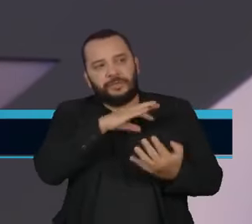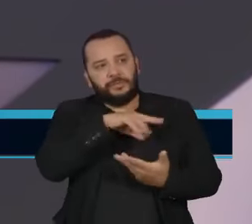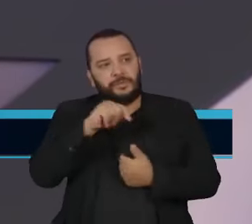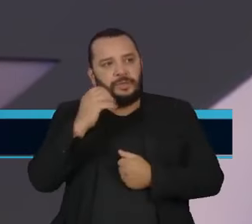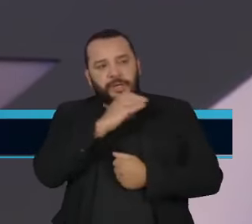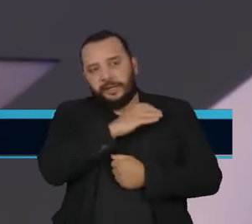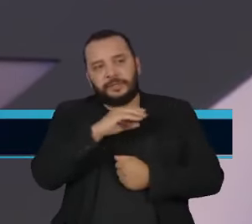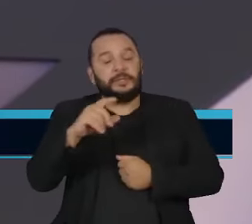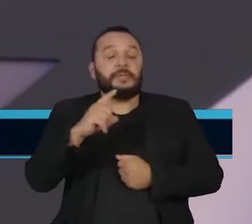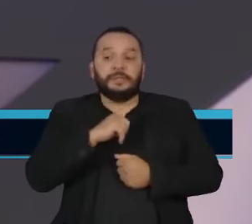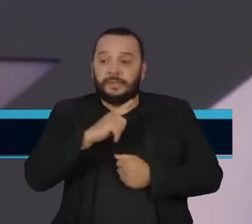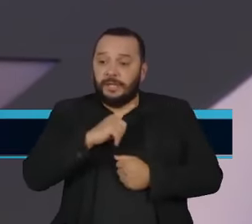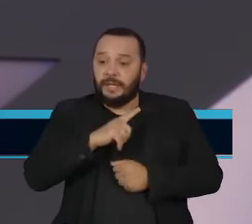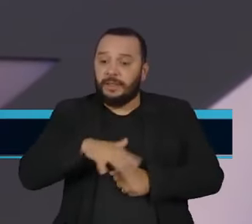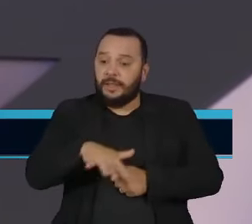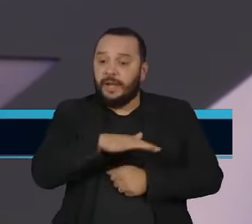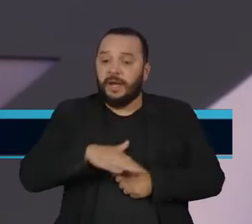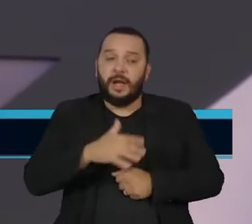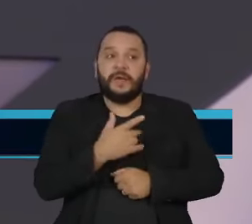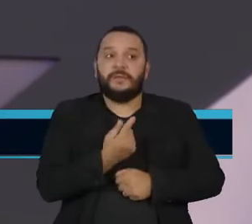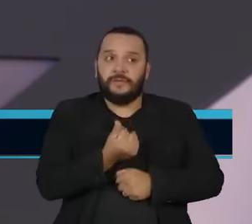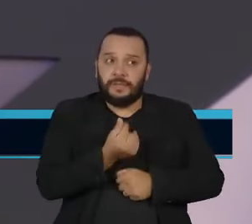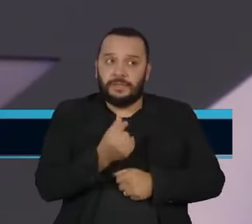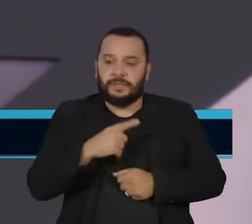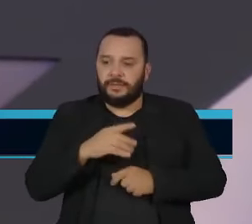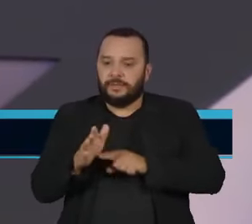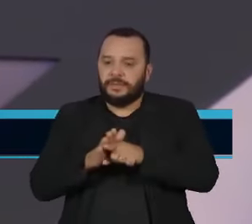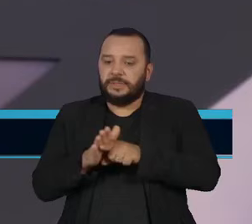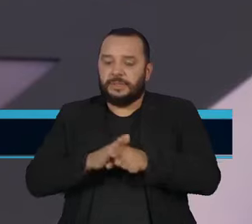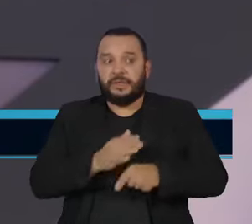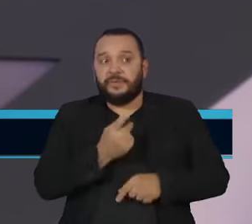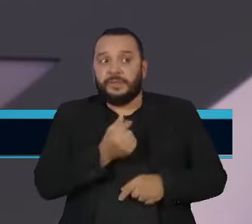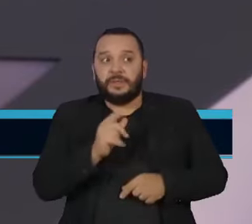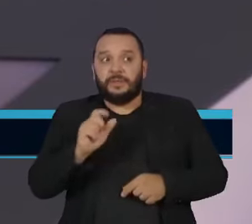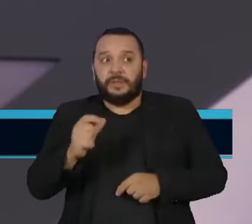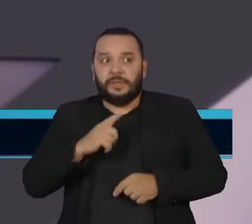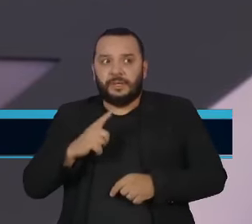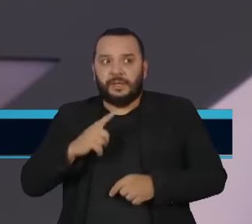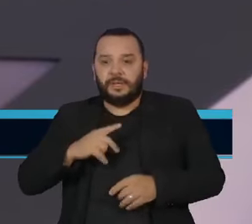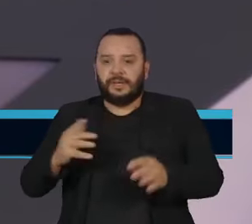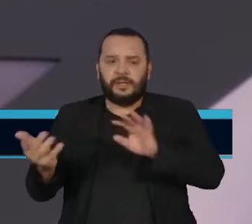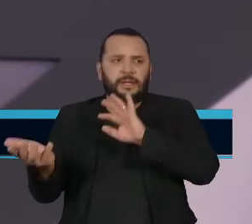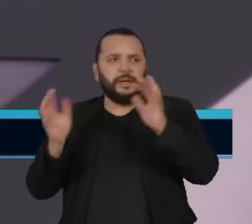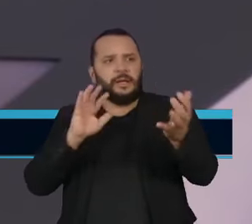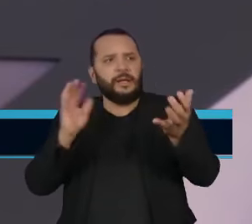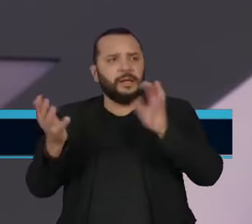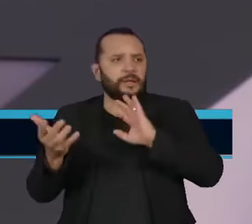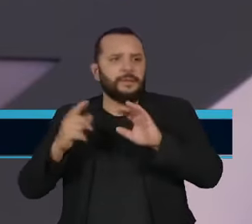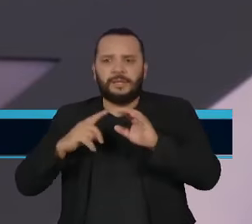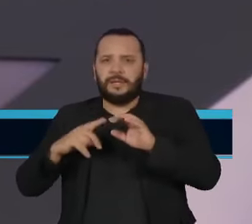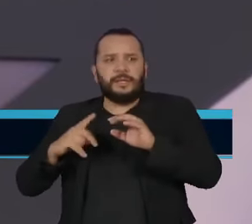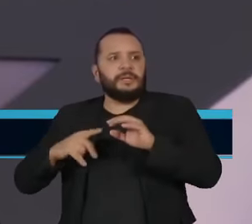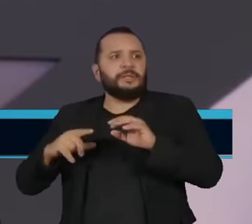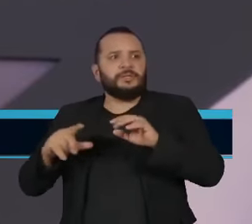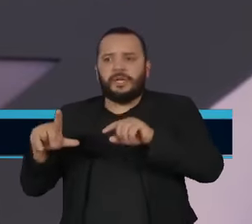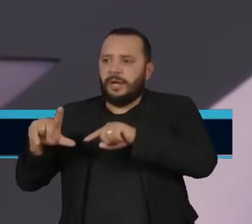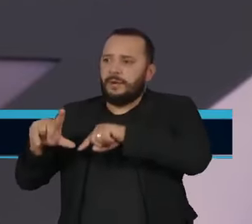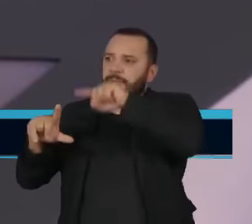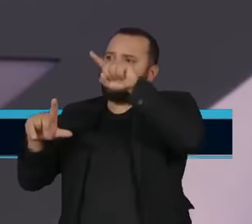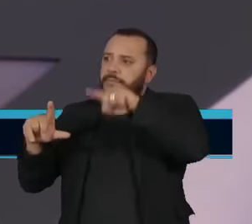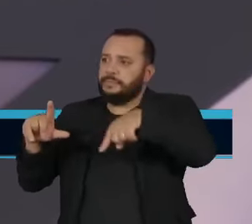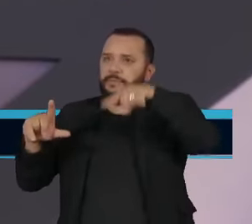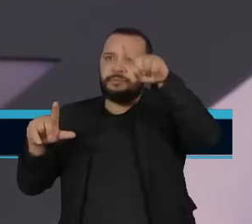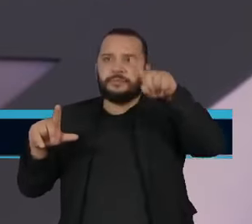dados que vem do setor financeiro é como a curva de eventos climáticos extremos, ela é